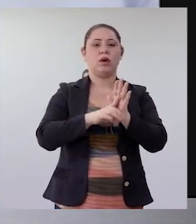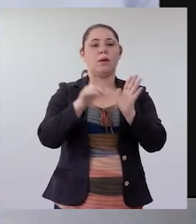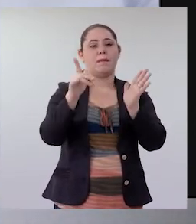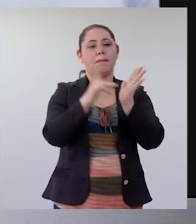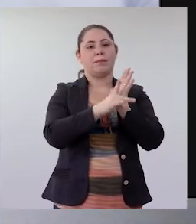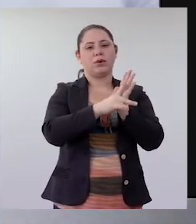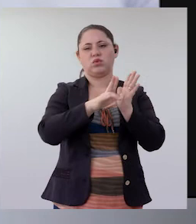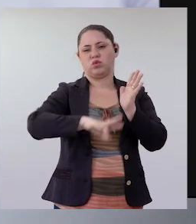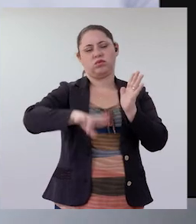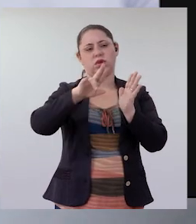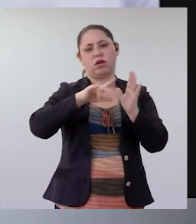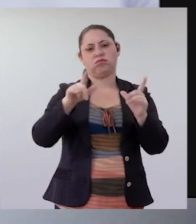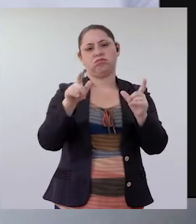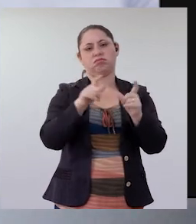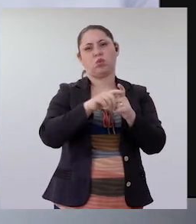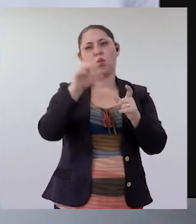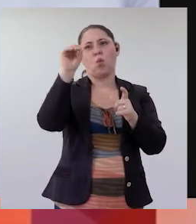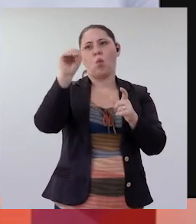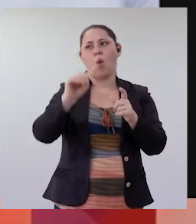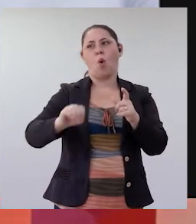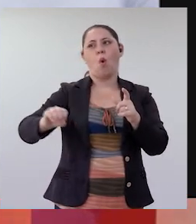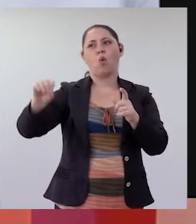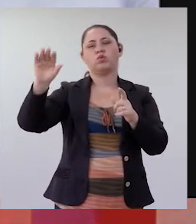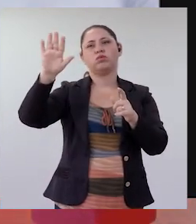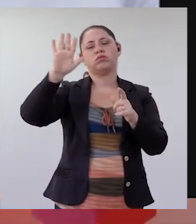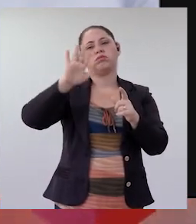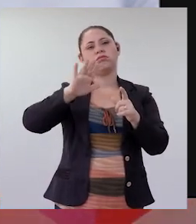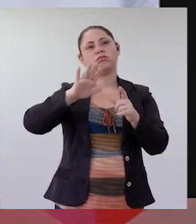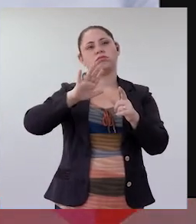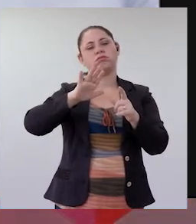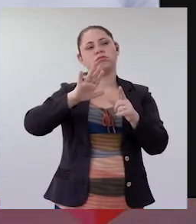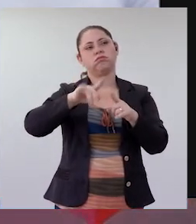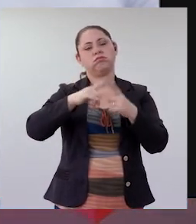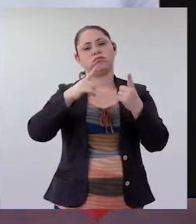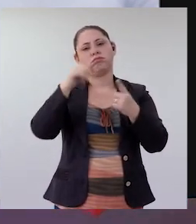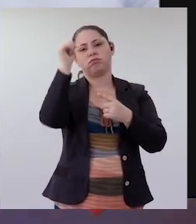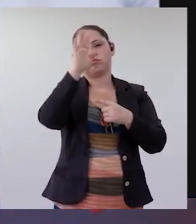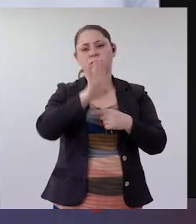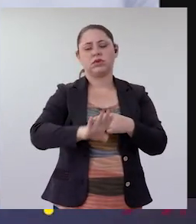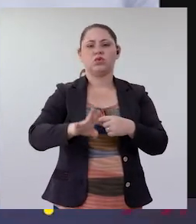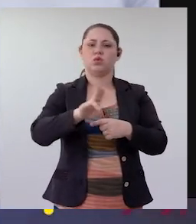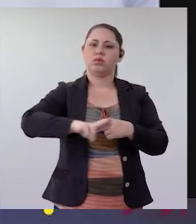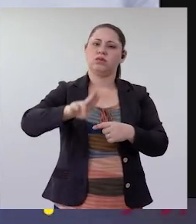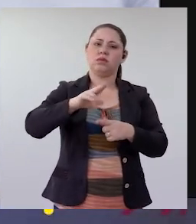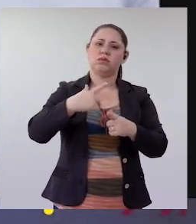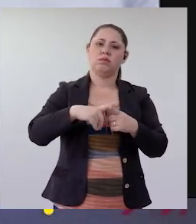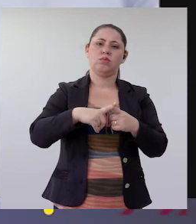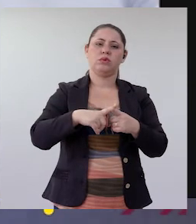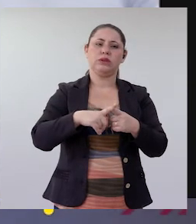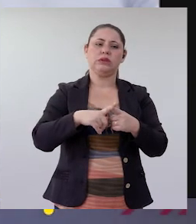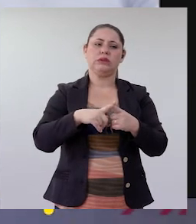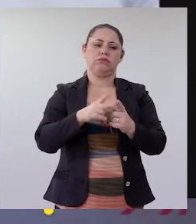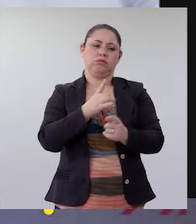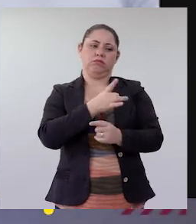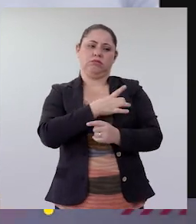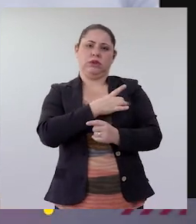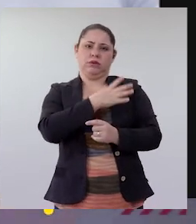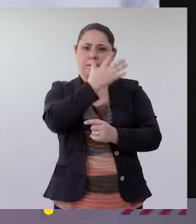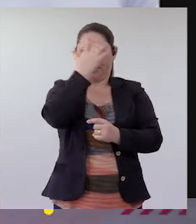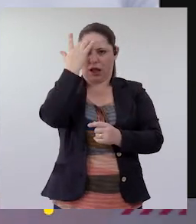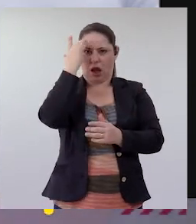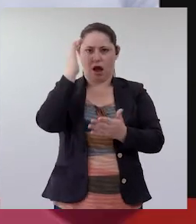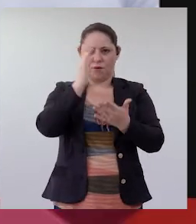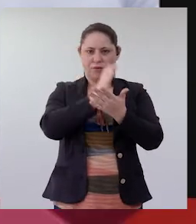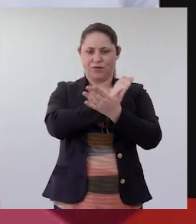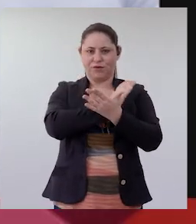instituto pouco usado no Ocidente, às vezes pouco usado proporcionalmente no Brasil, em razão de um temor das pessoas,